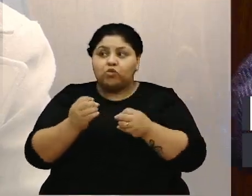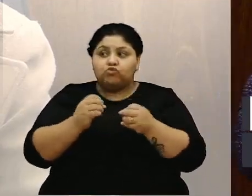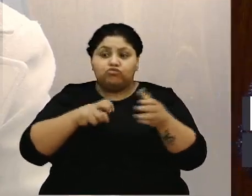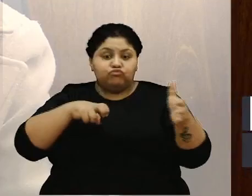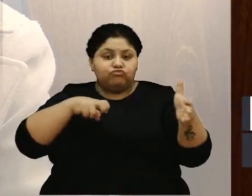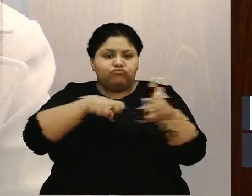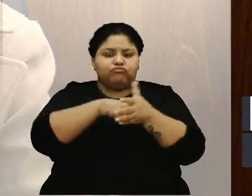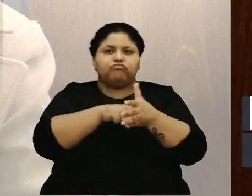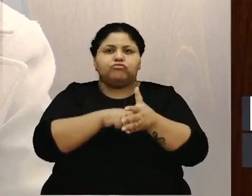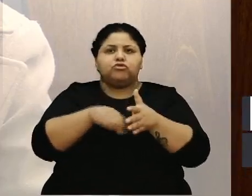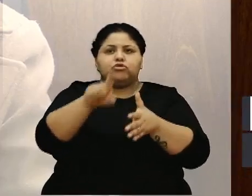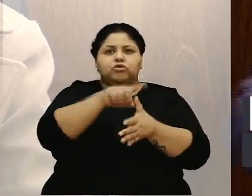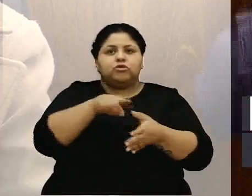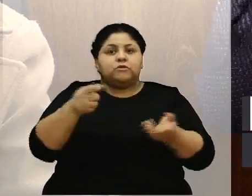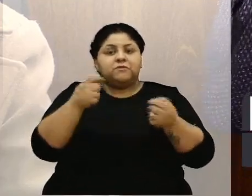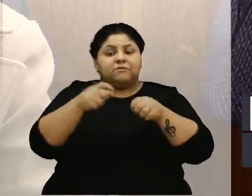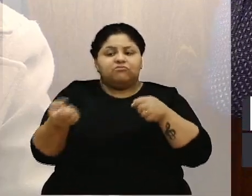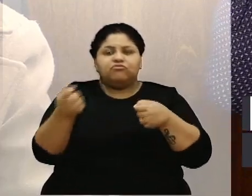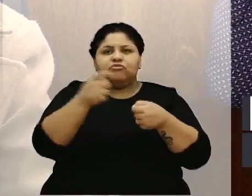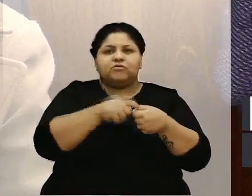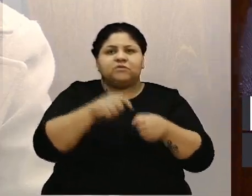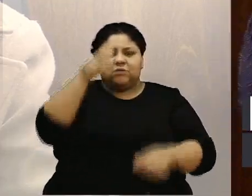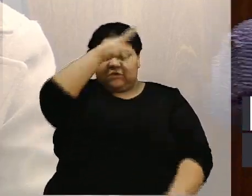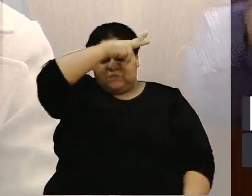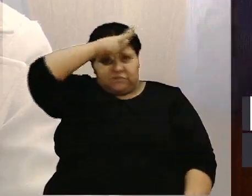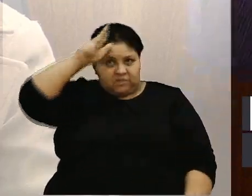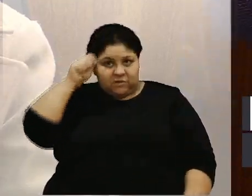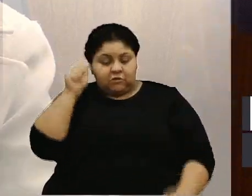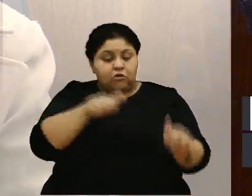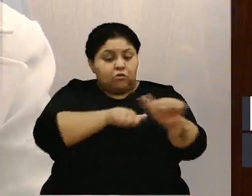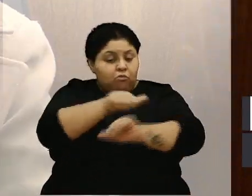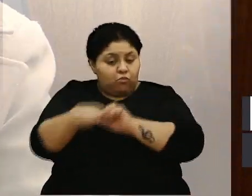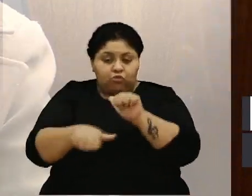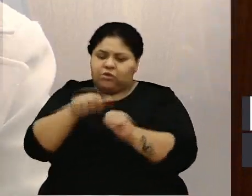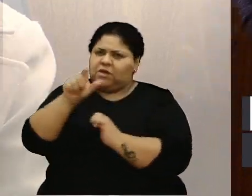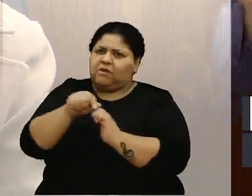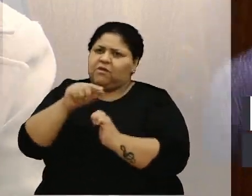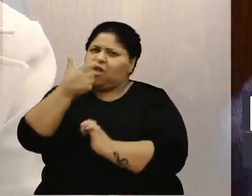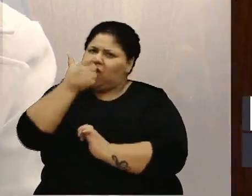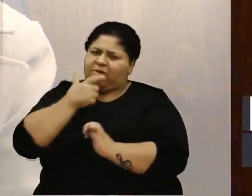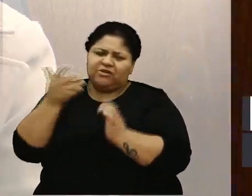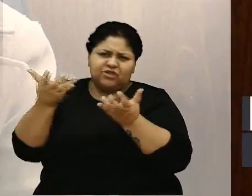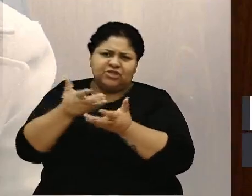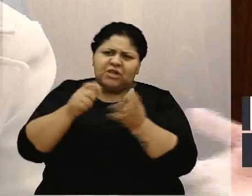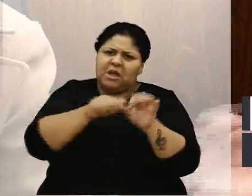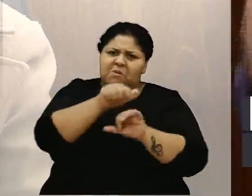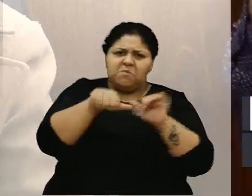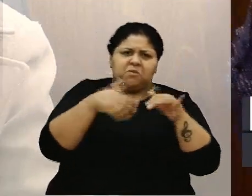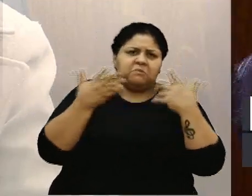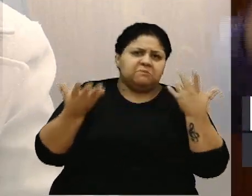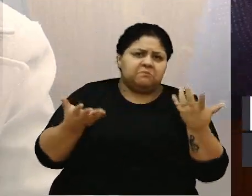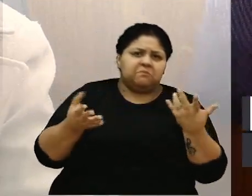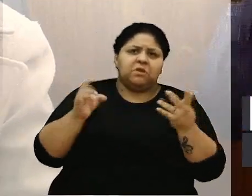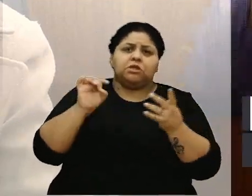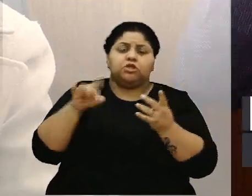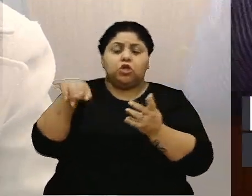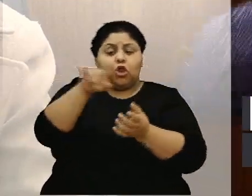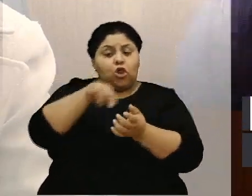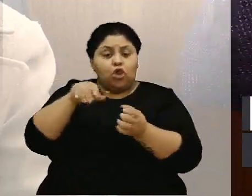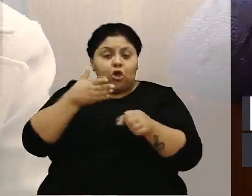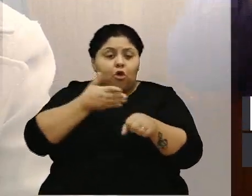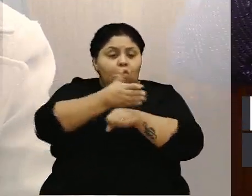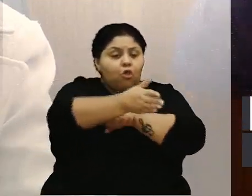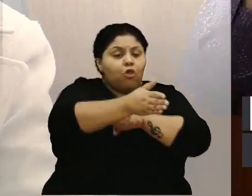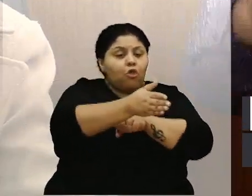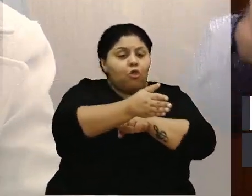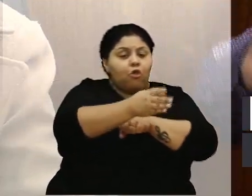risco e nós precisamos de um retorno. A prefeitura precisa multar essa empresa, me parece que já multou, notificou, só que nós, na entrada do